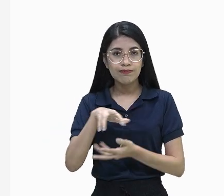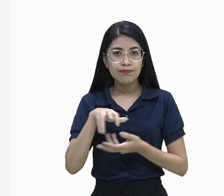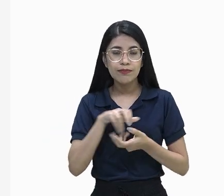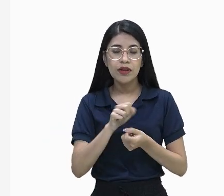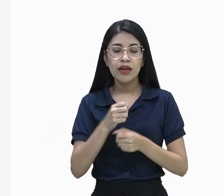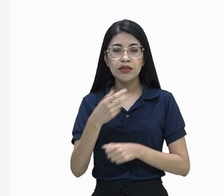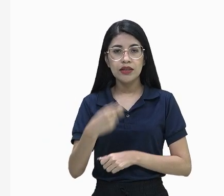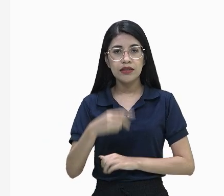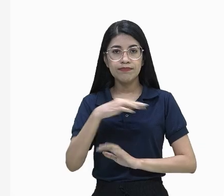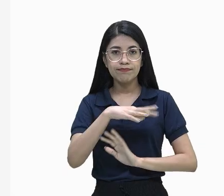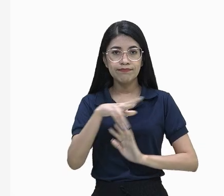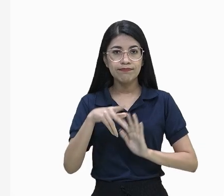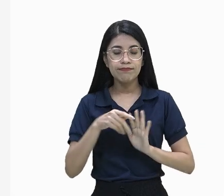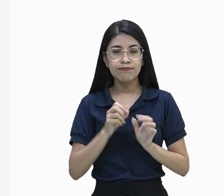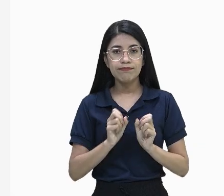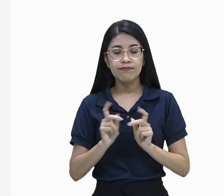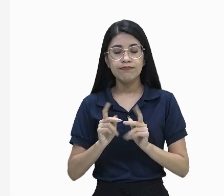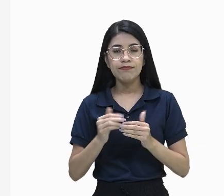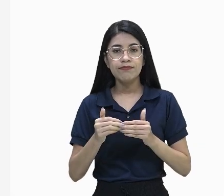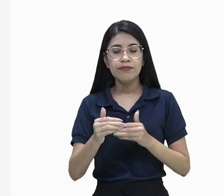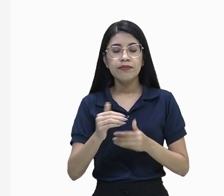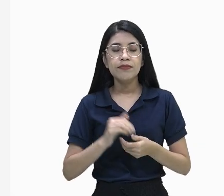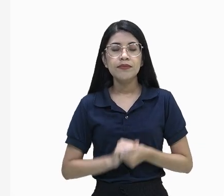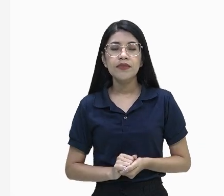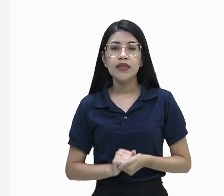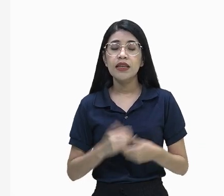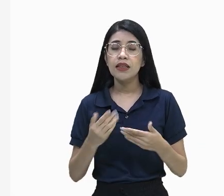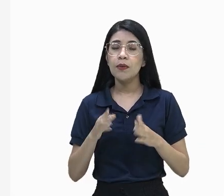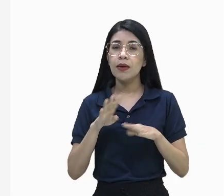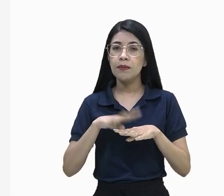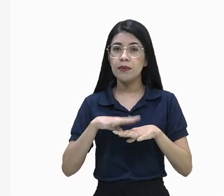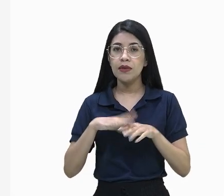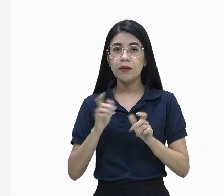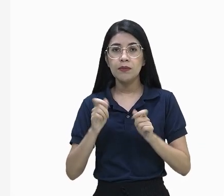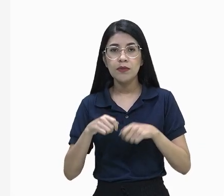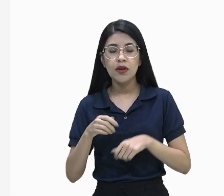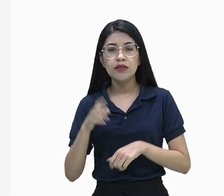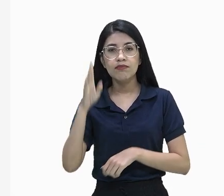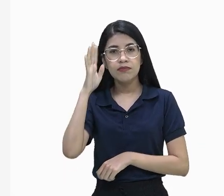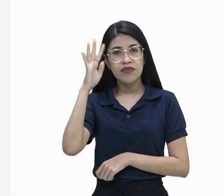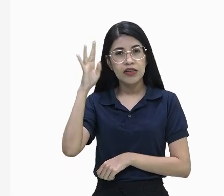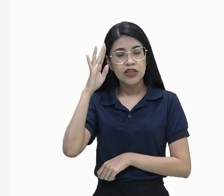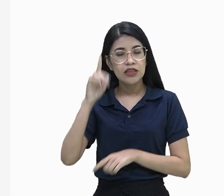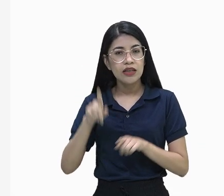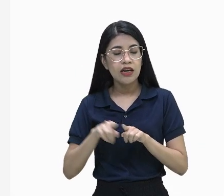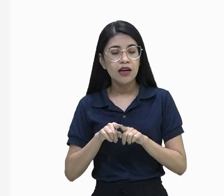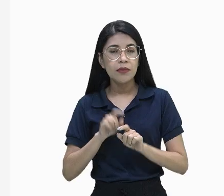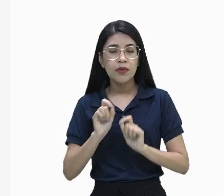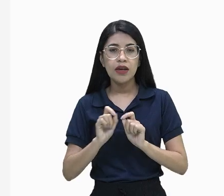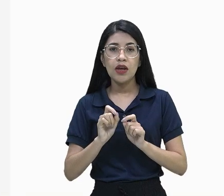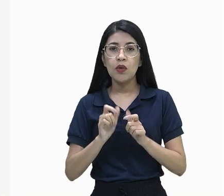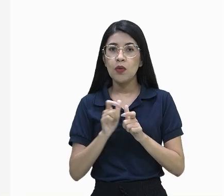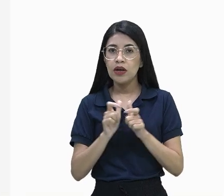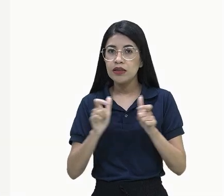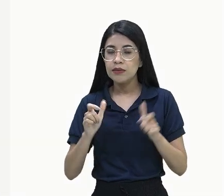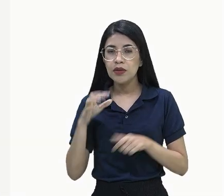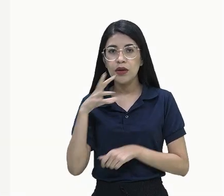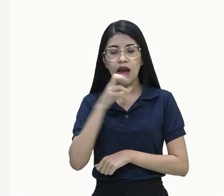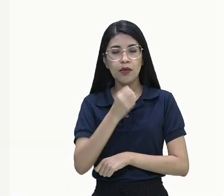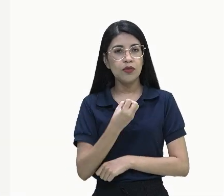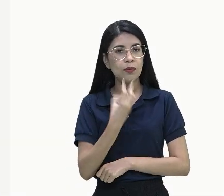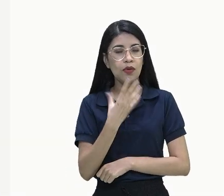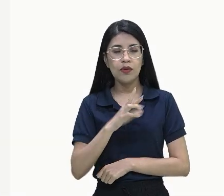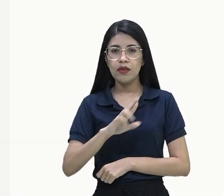na Amazônia, certo? Assim, pessoal, a matemática nos ajuda a refletir. Nem todo crescimento rápido é positivo,